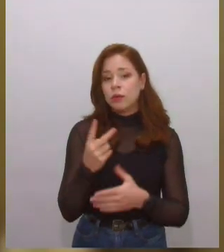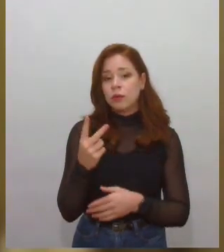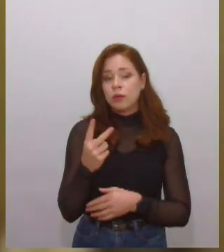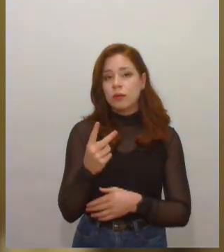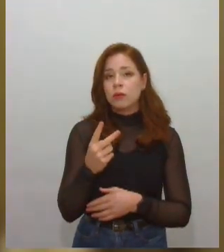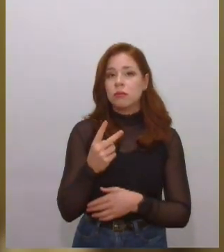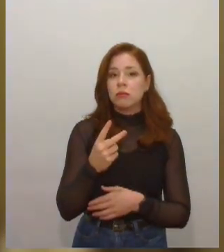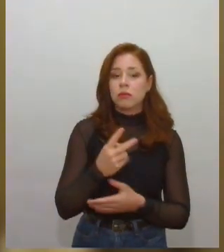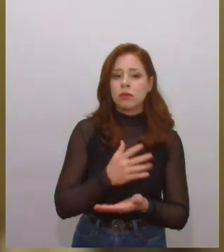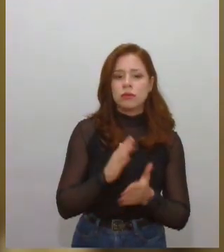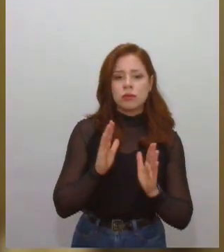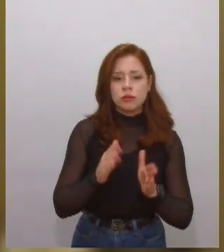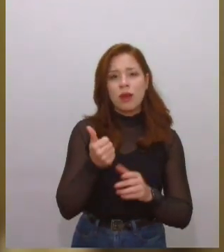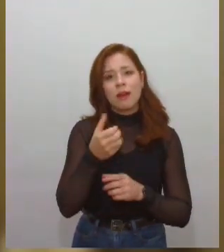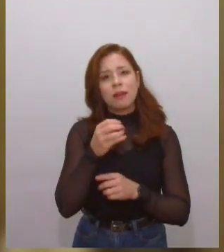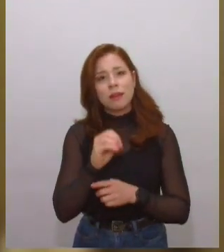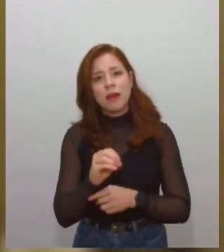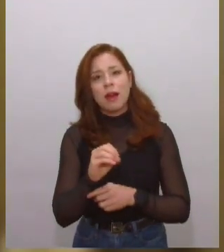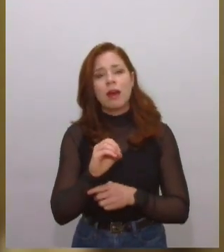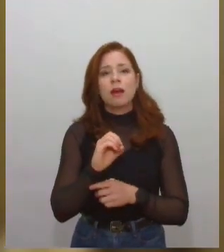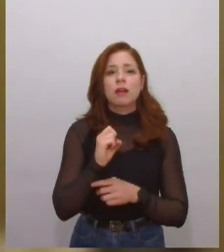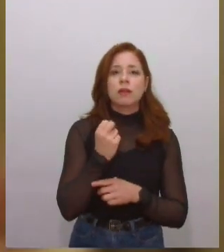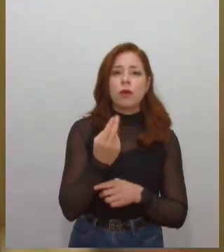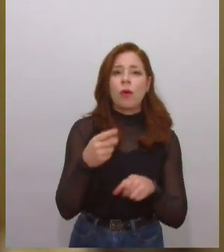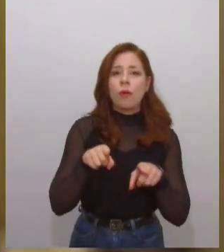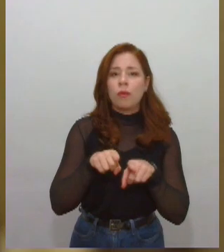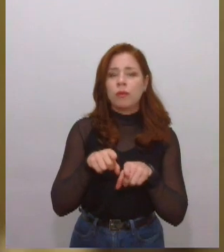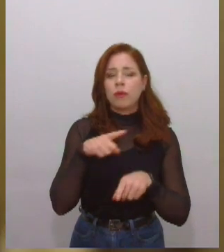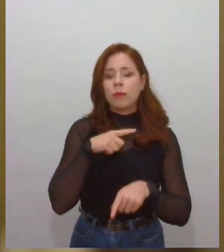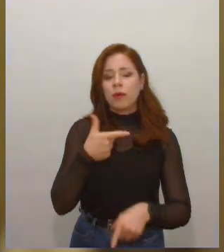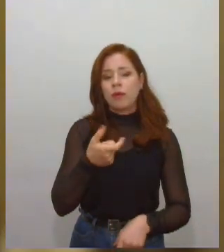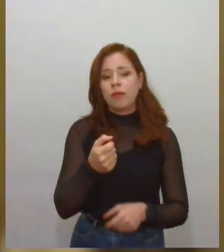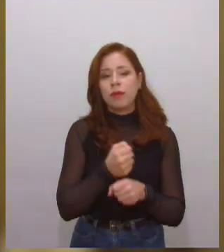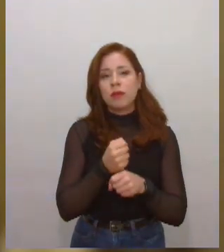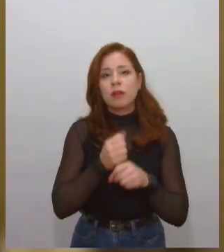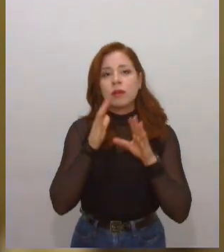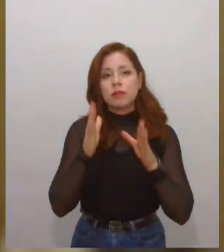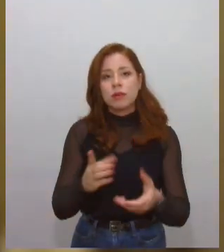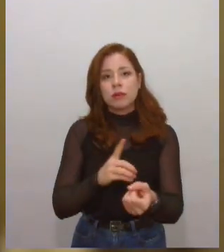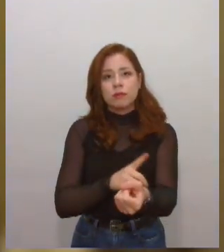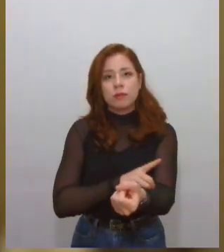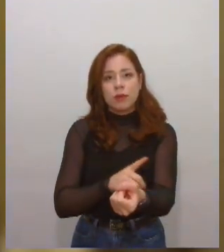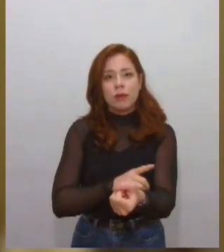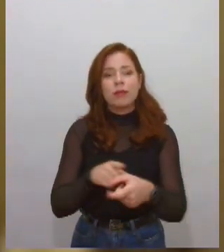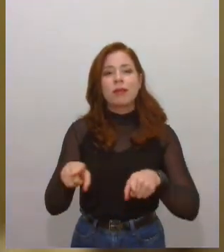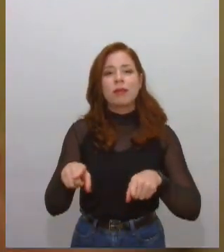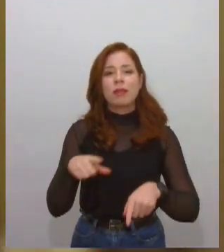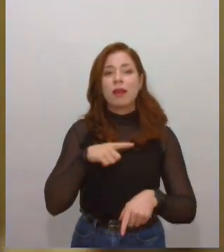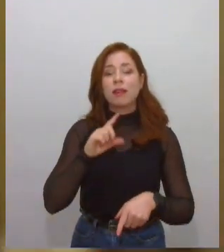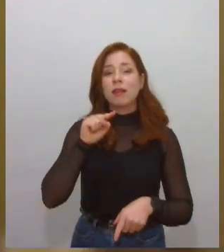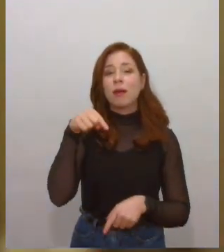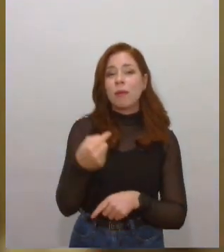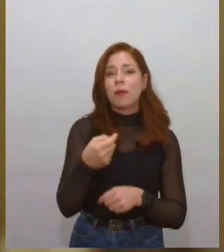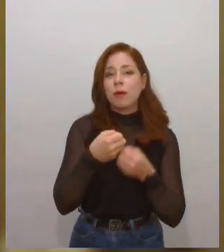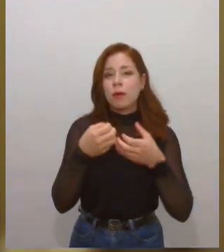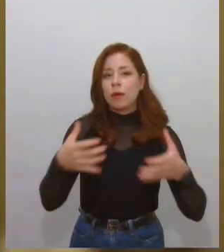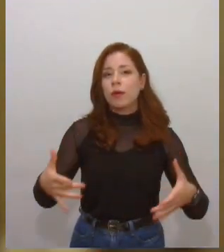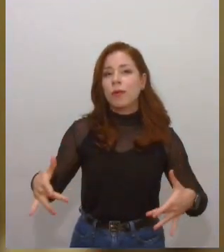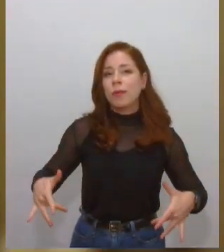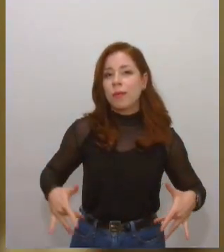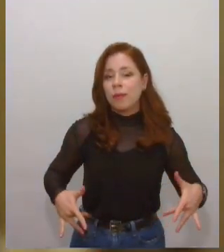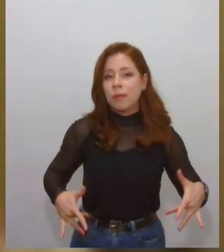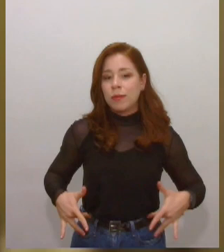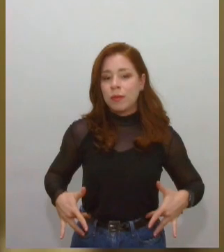já com diabetes. Então, a possibilidade dessa pessoa ter uma falência renal, uma doença vascular periférica, necessitar de uma amputação